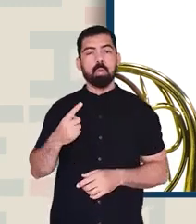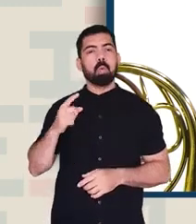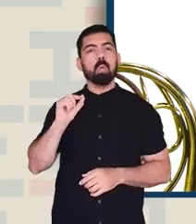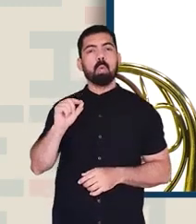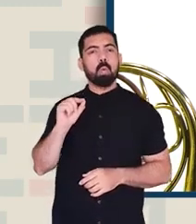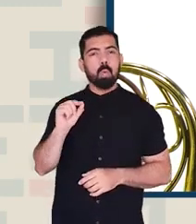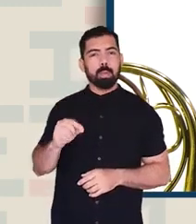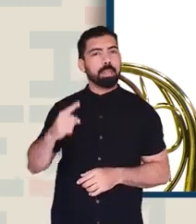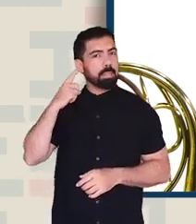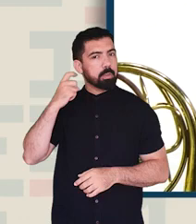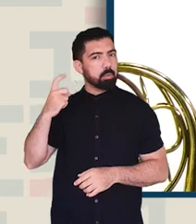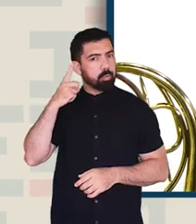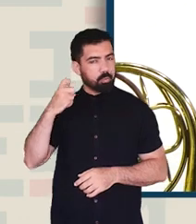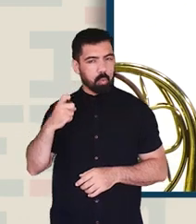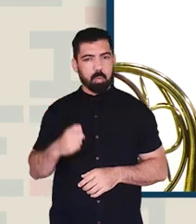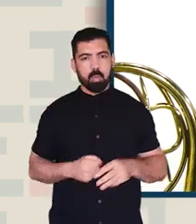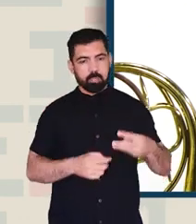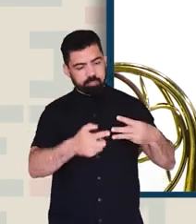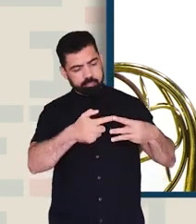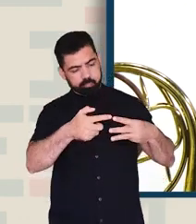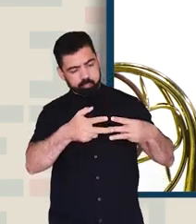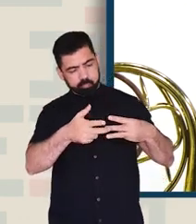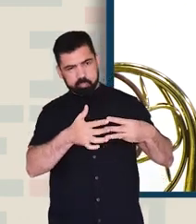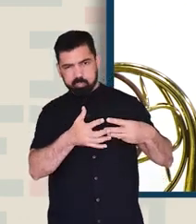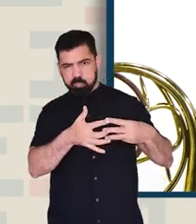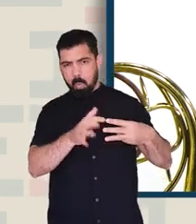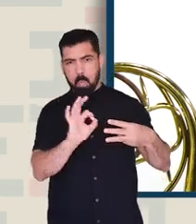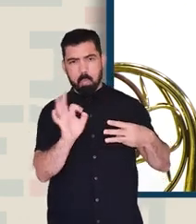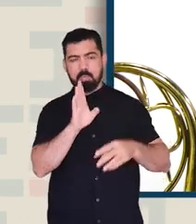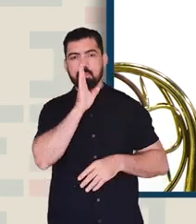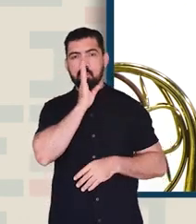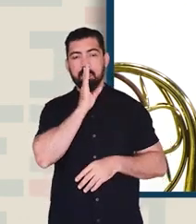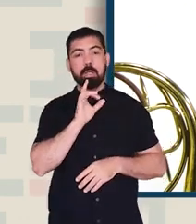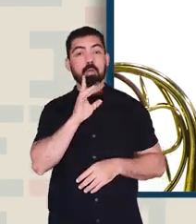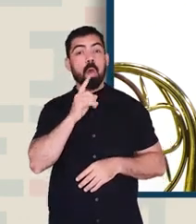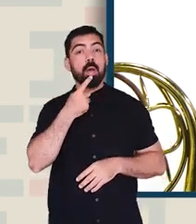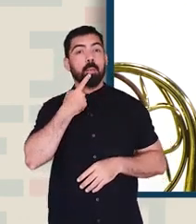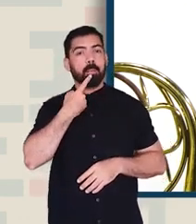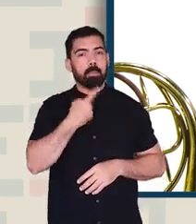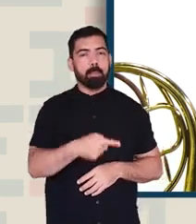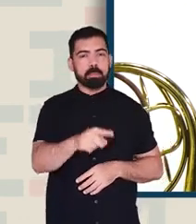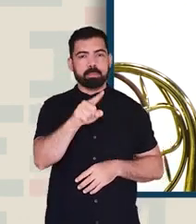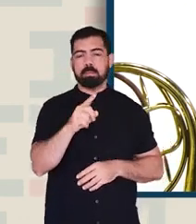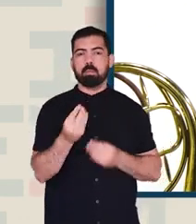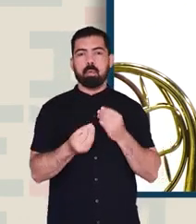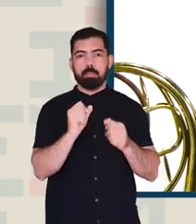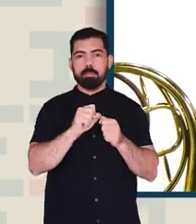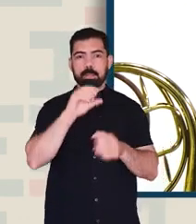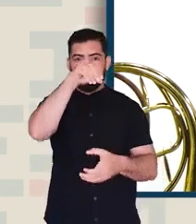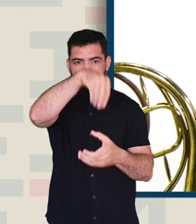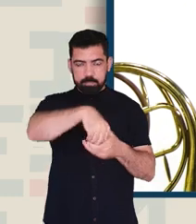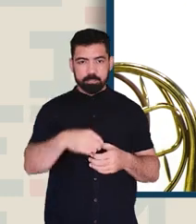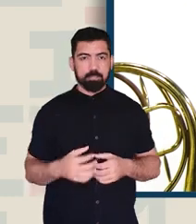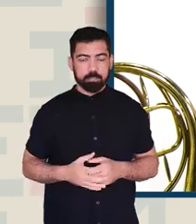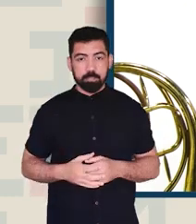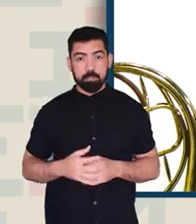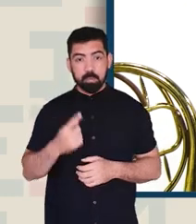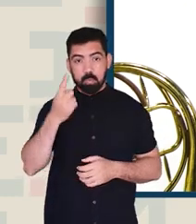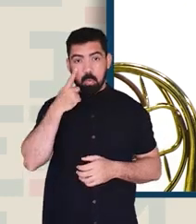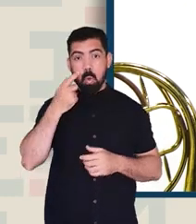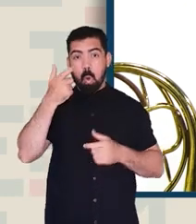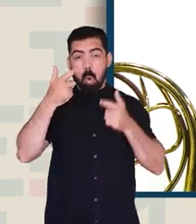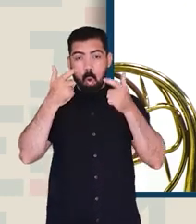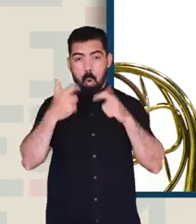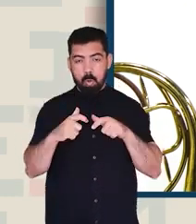faz sem que eu pressione, sem que eu aperte nada, sem que eu acione nenhuma das bombas, sem que eu acione nenhuma das chaves, né? O som ele